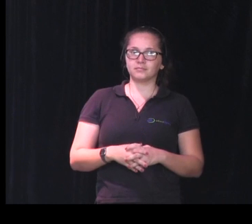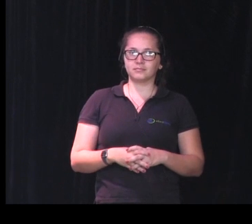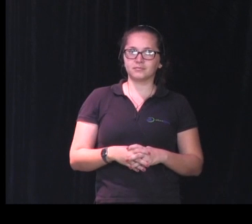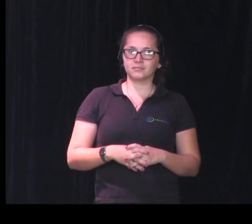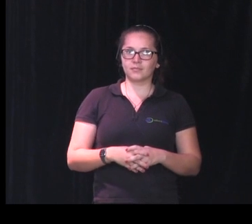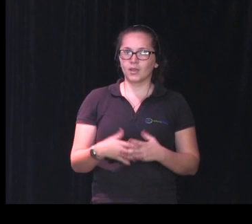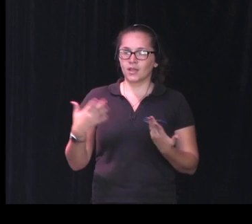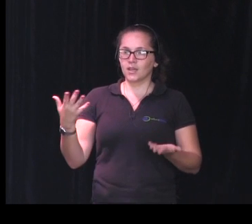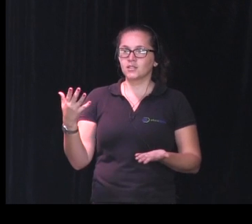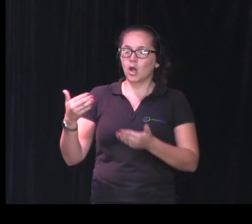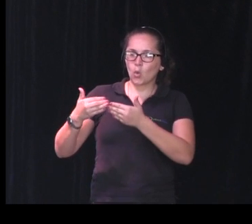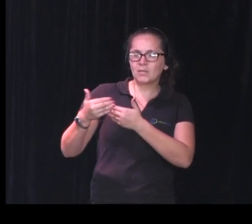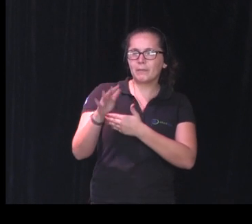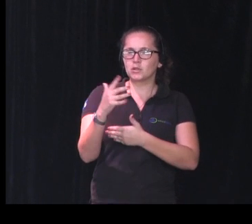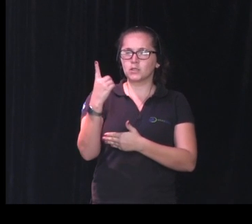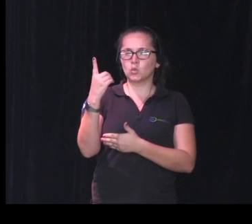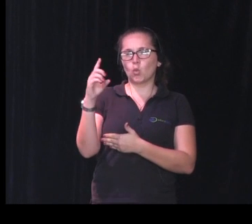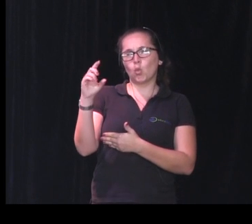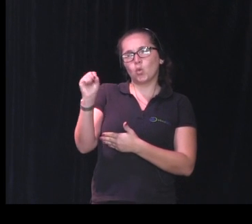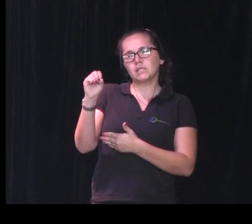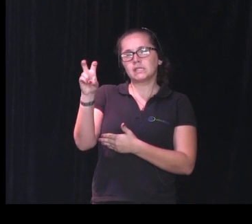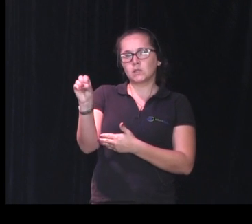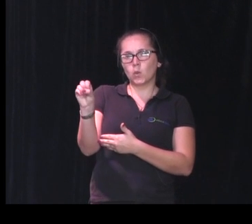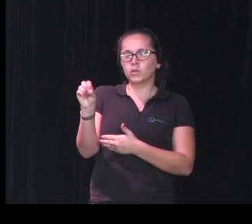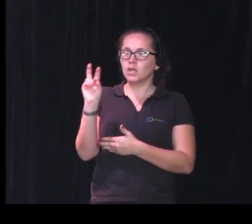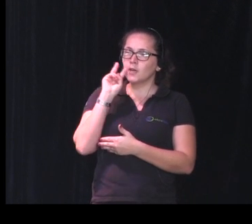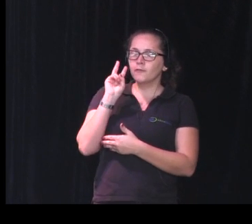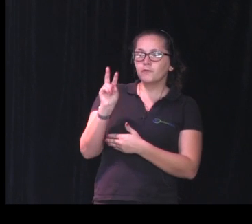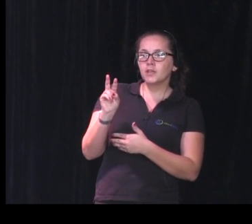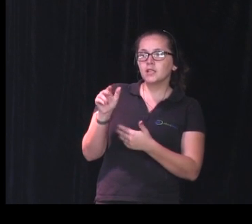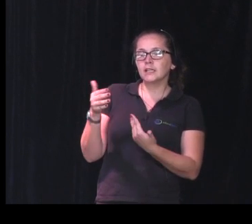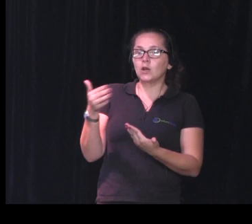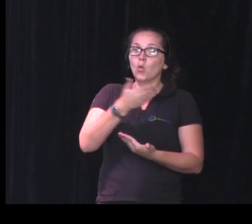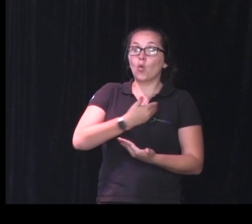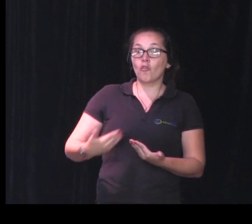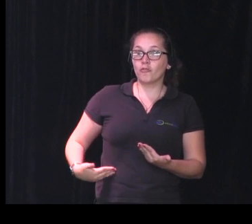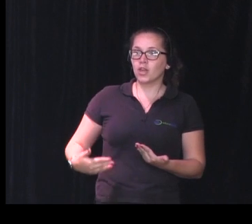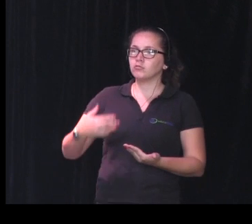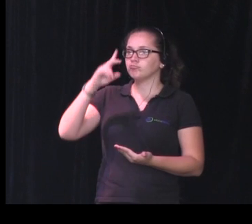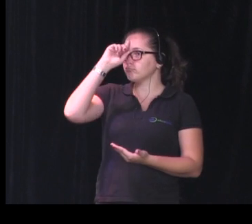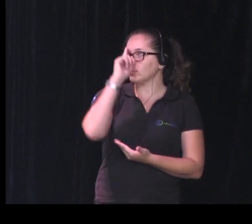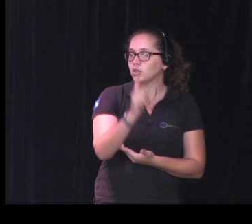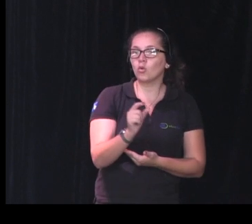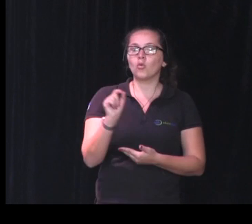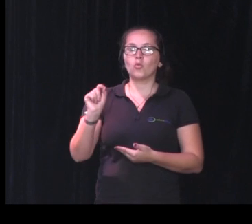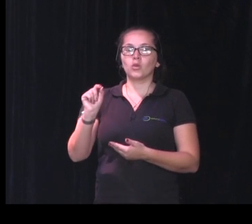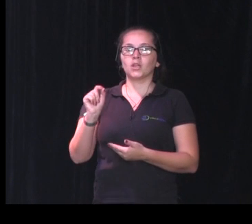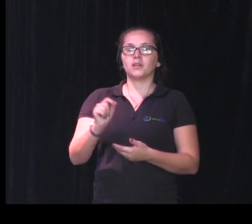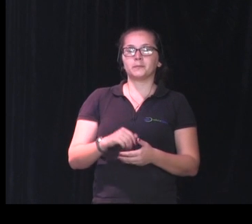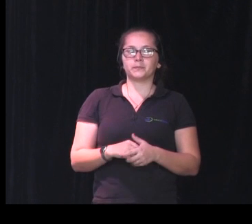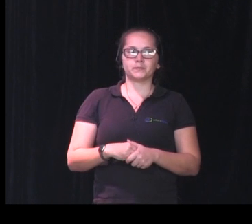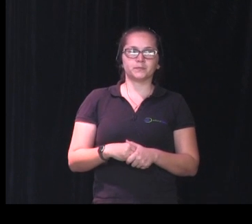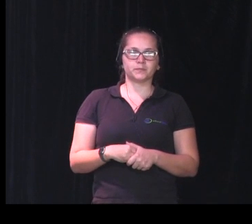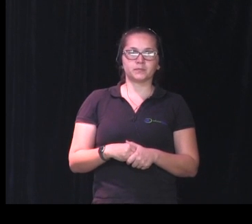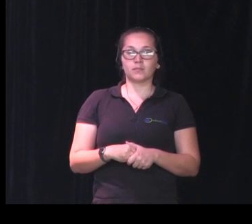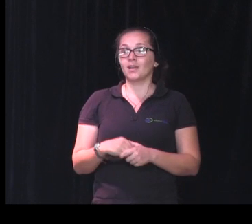Isso ficou até 1850. O governo encarregou, então, para que